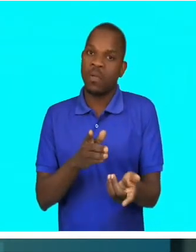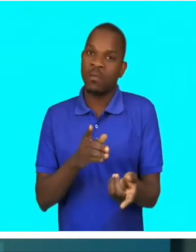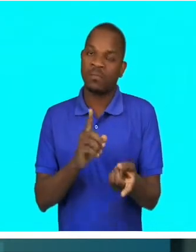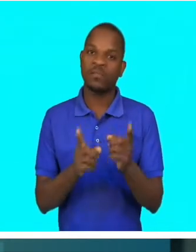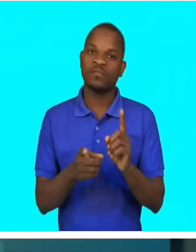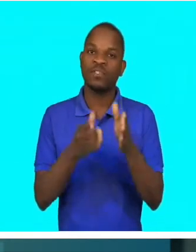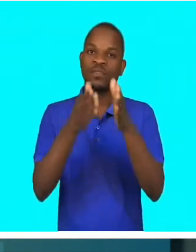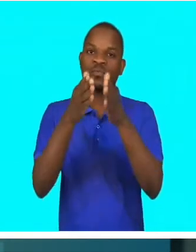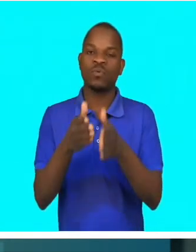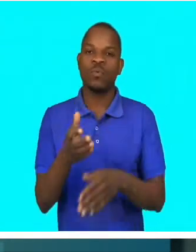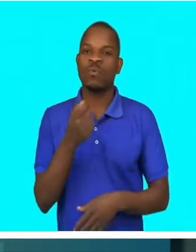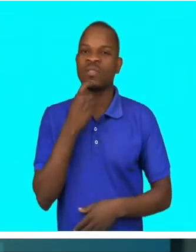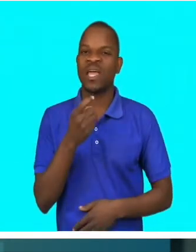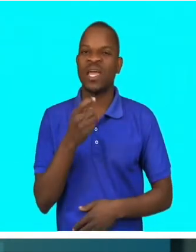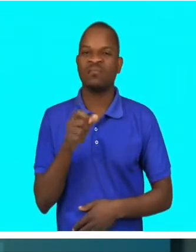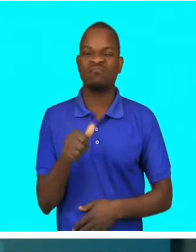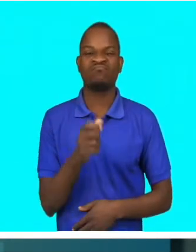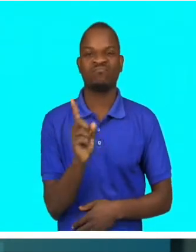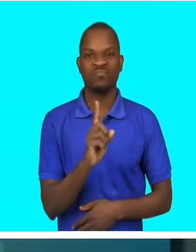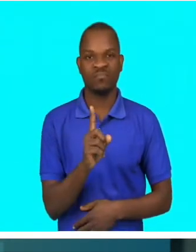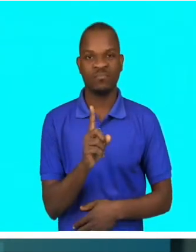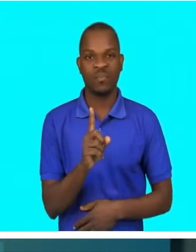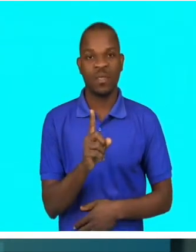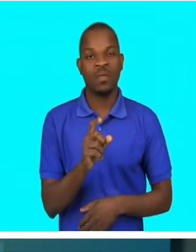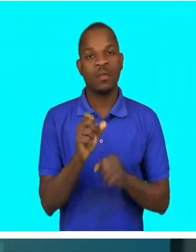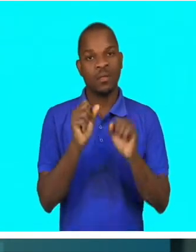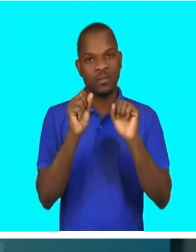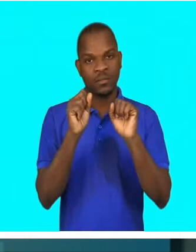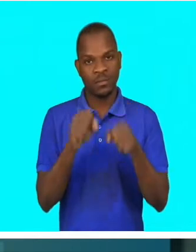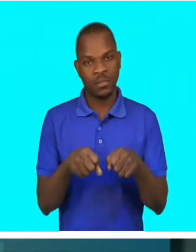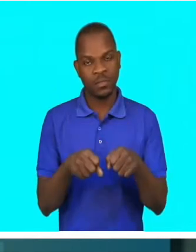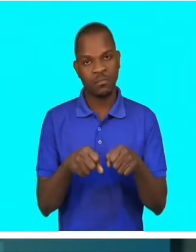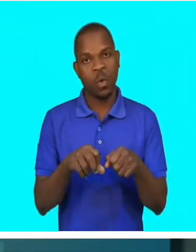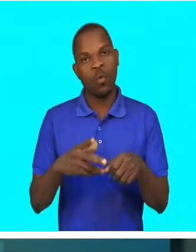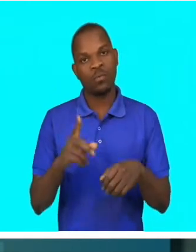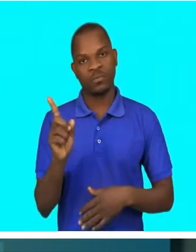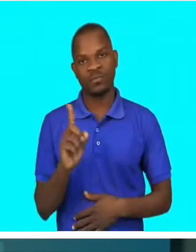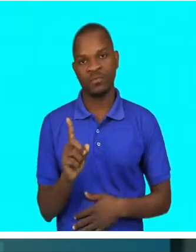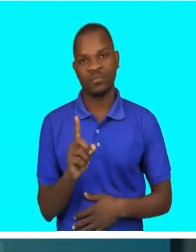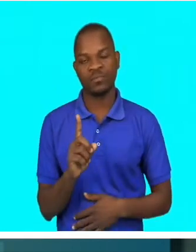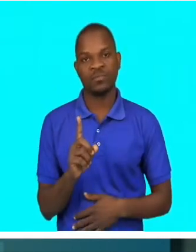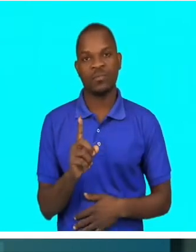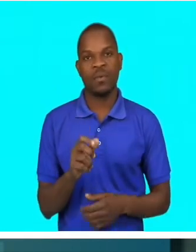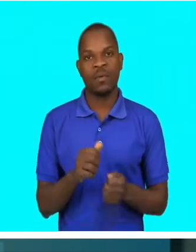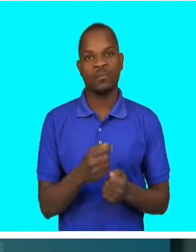alguém possa me dizer que não é a melhor forma. Provavelmente sim, provavelmente não.